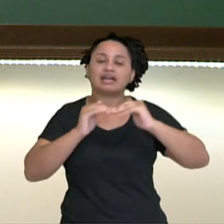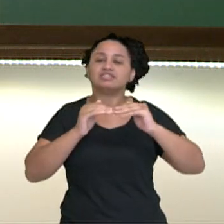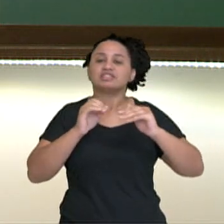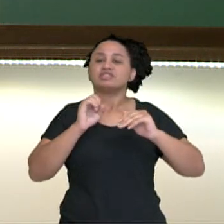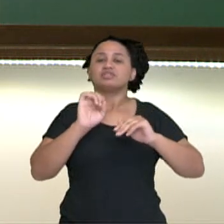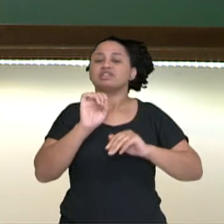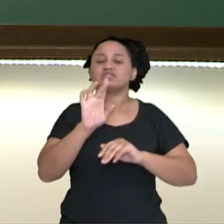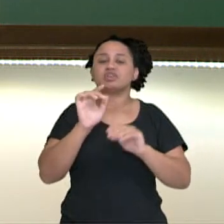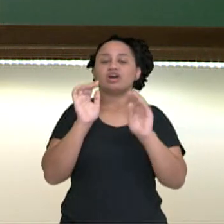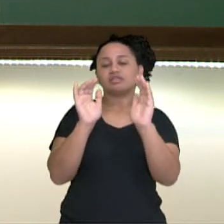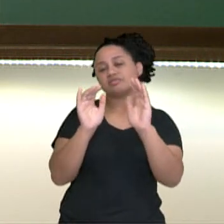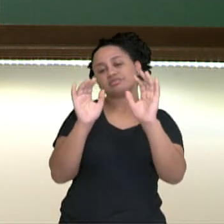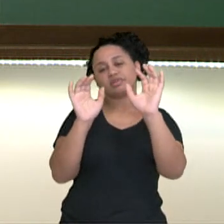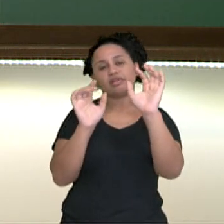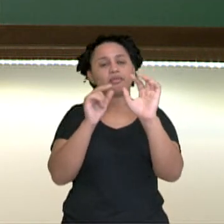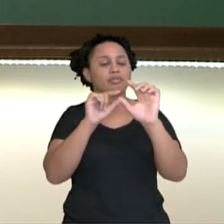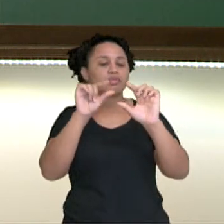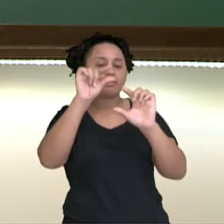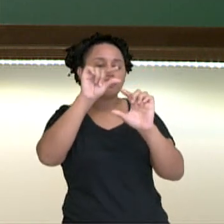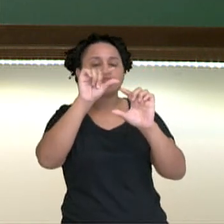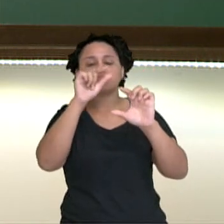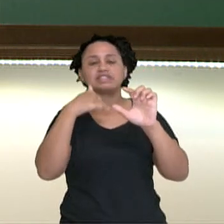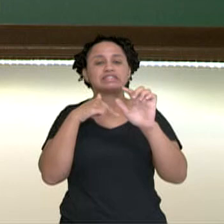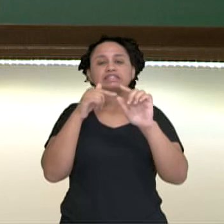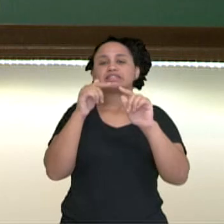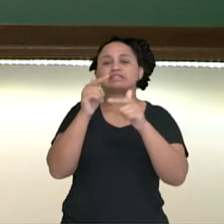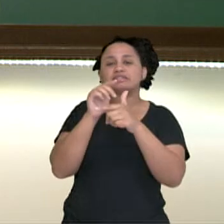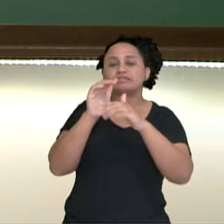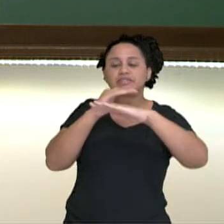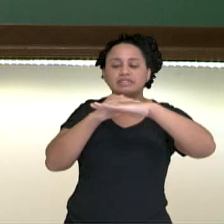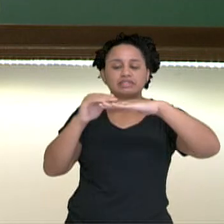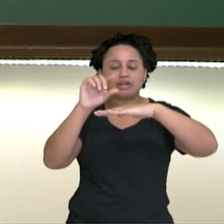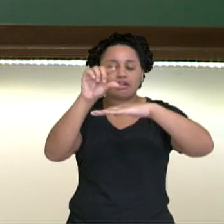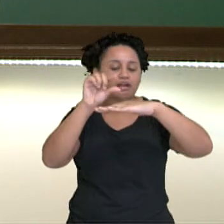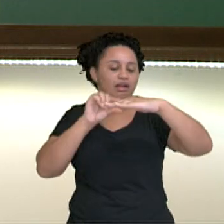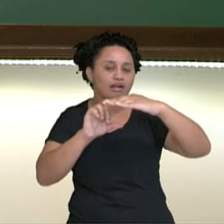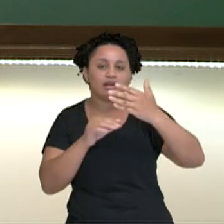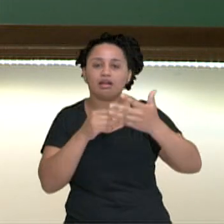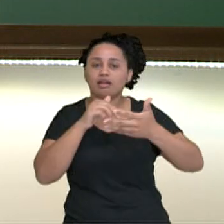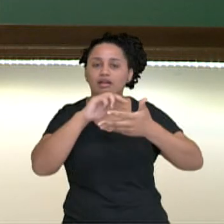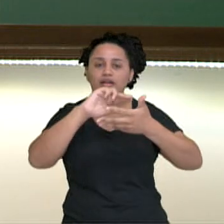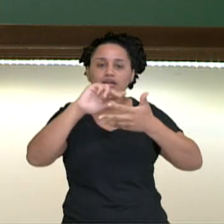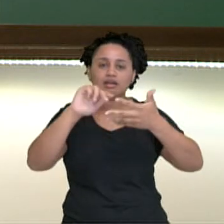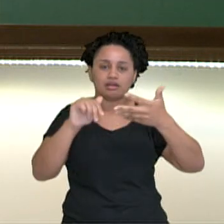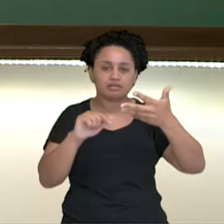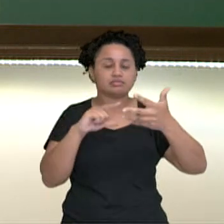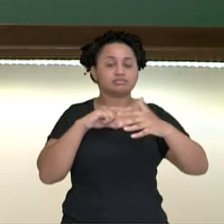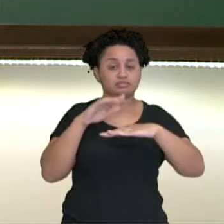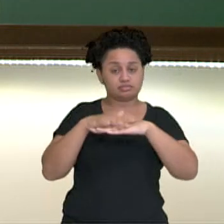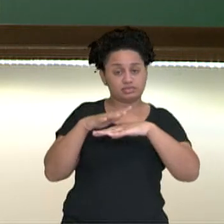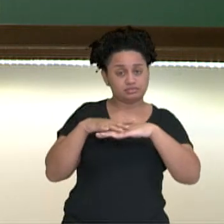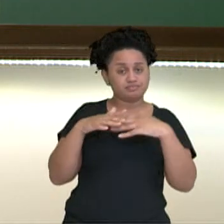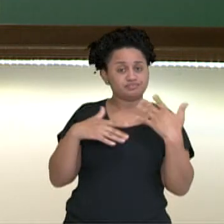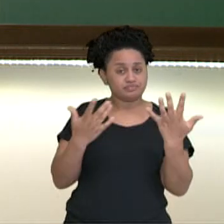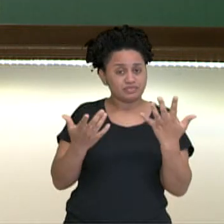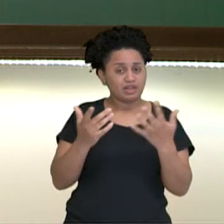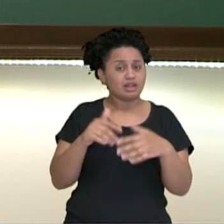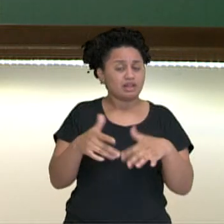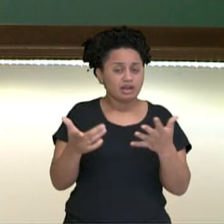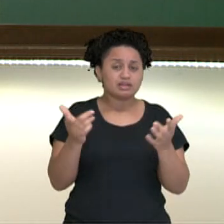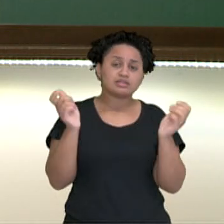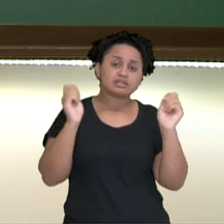fazendo continha, expoente, fração, aquela coisa arada que você faz na matemática? Será que a gente